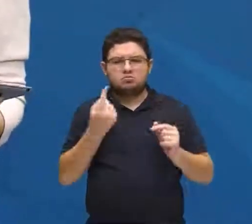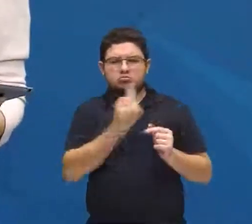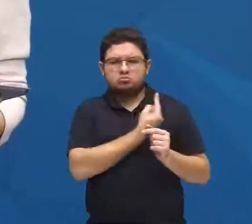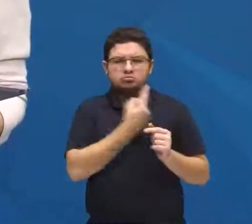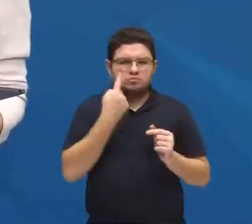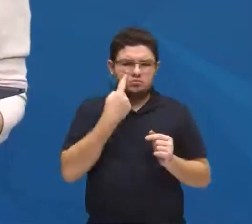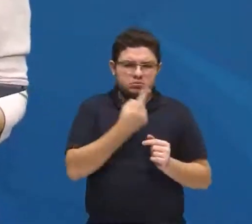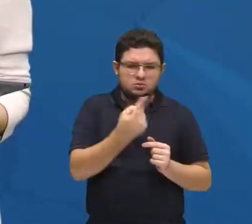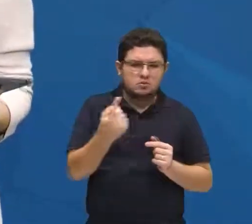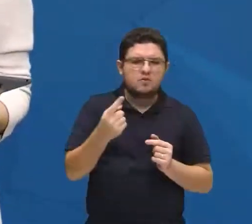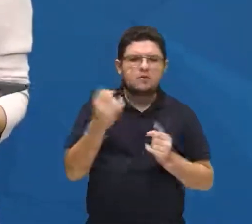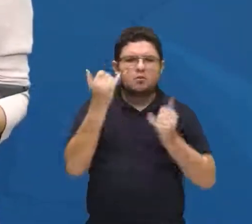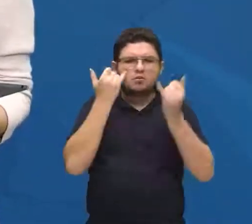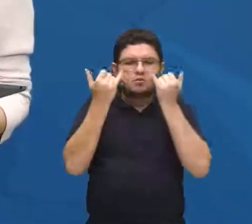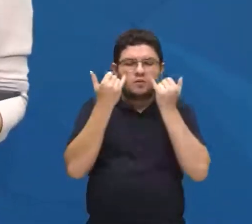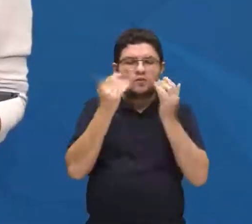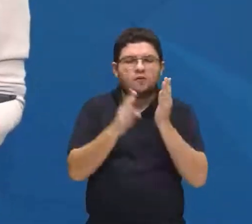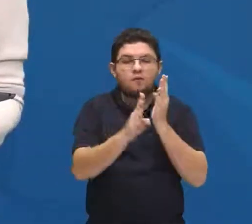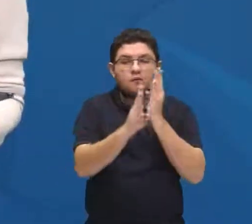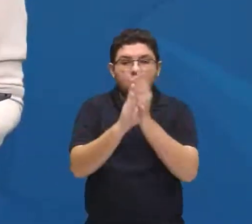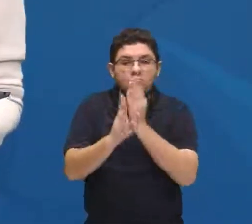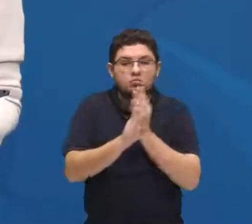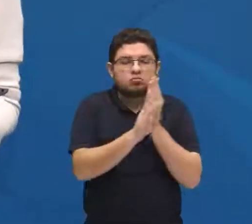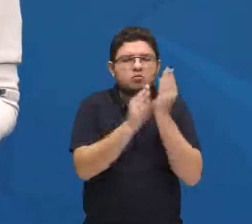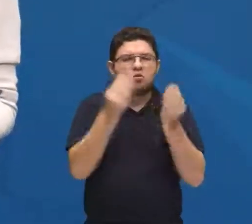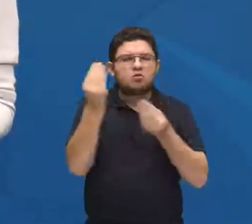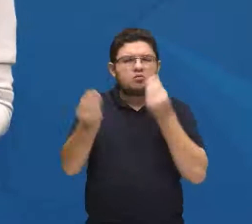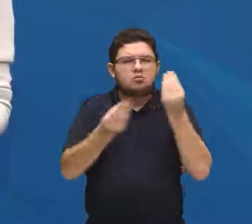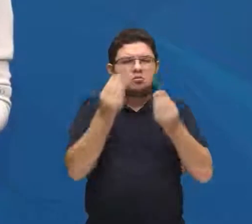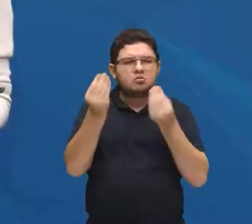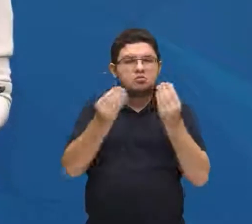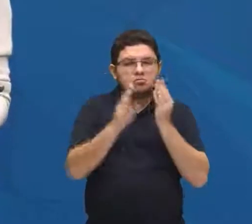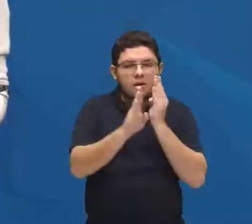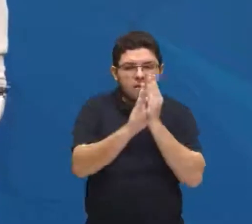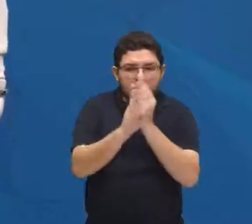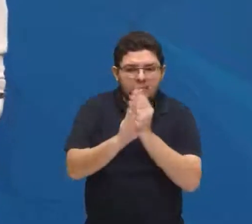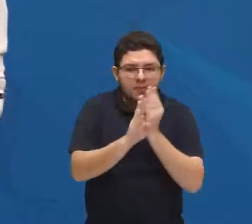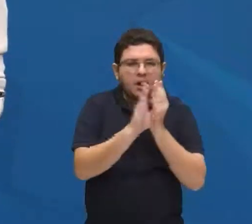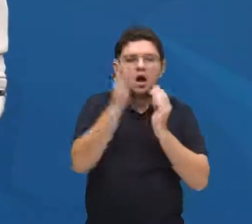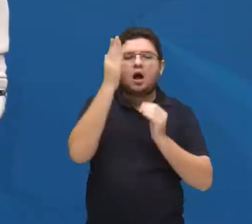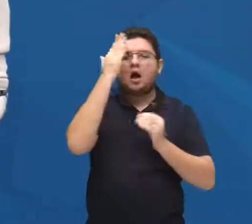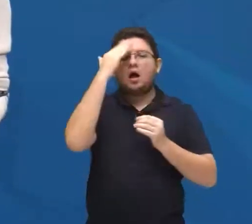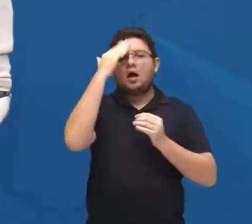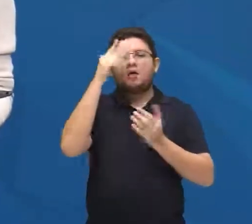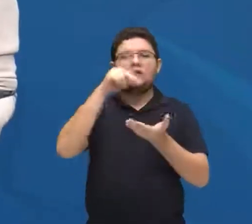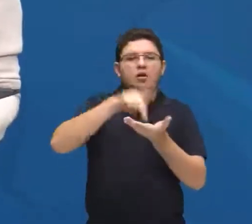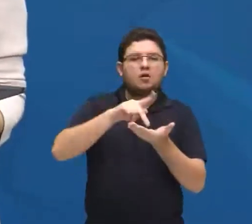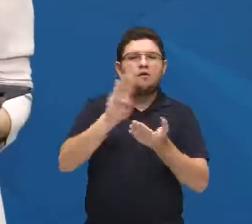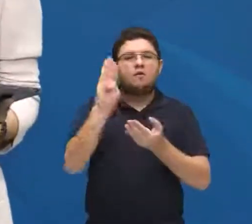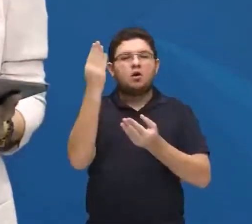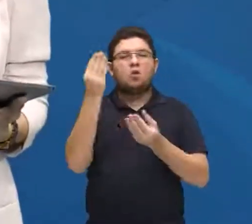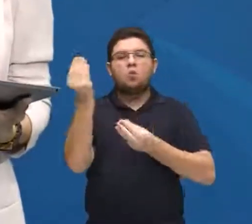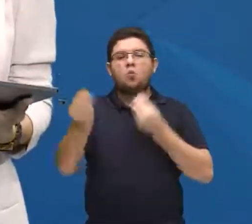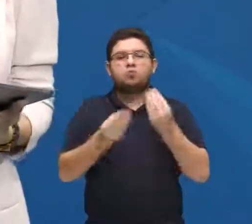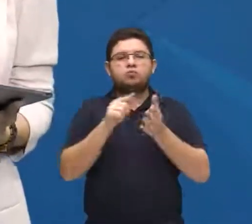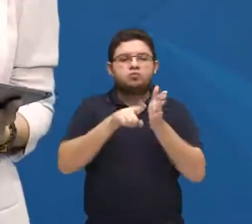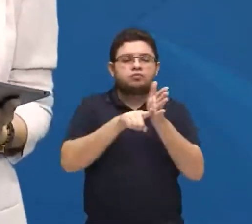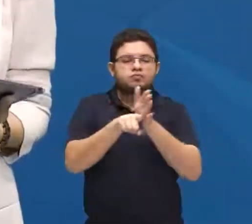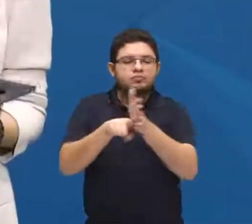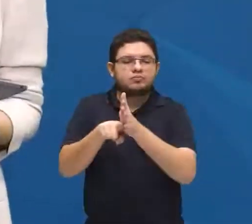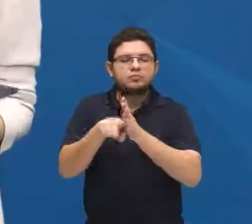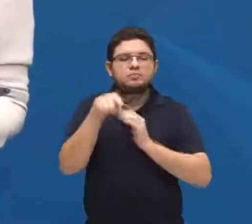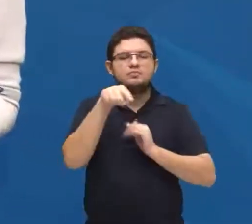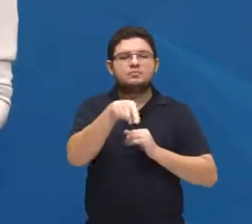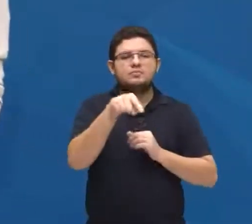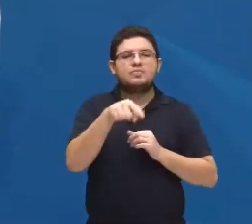através dos seus tipos, né? A importância de se combater a fake news checando a veracidade das informações antes que elas